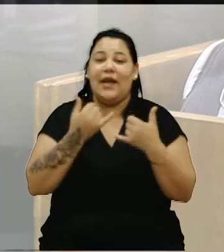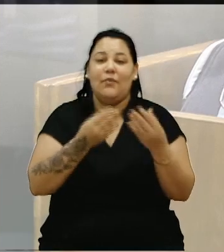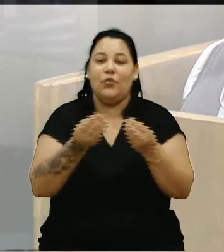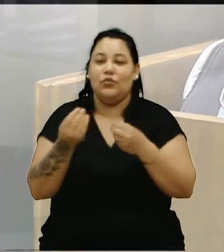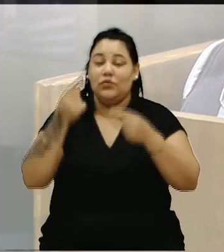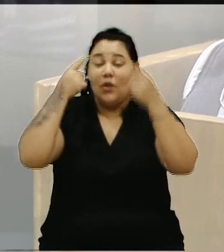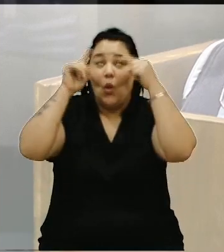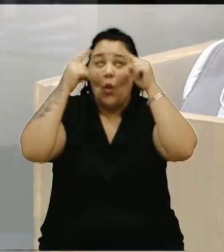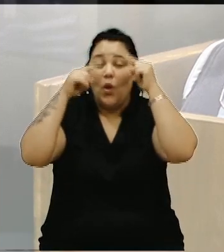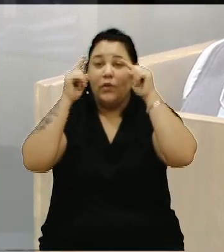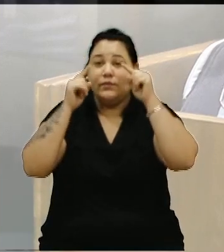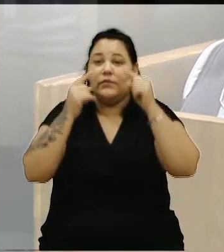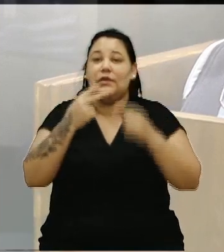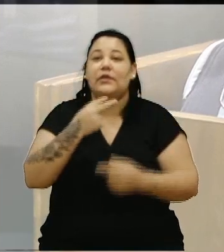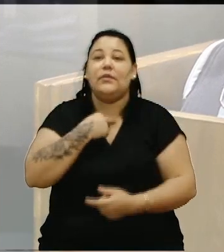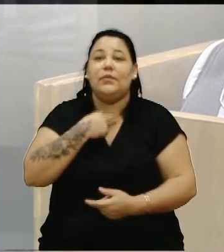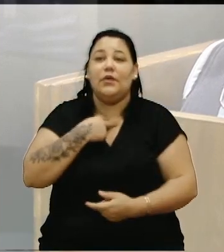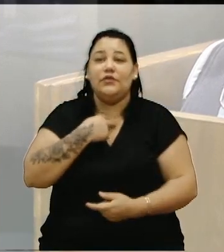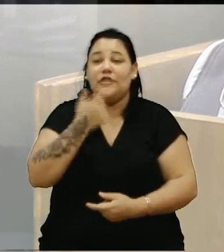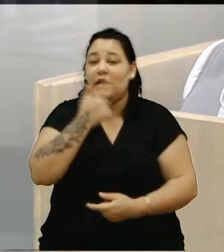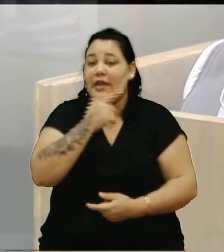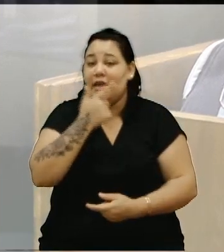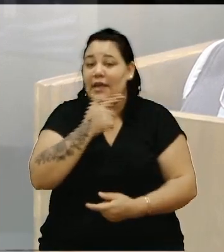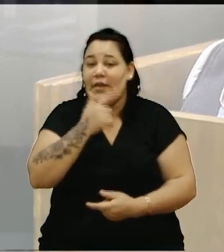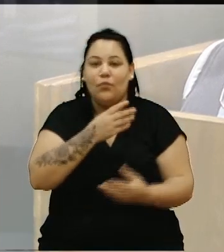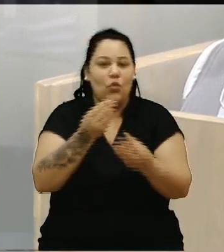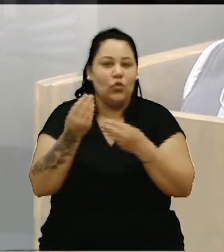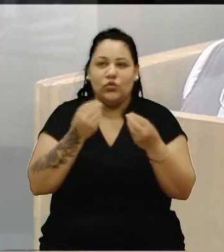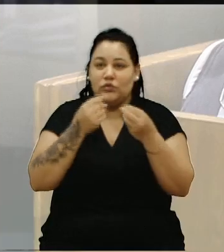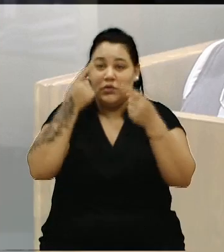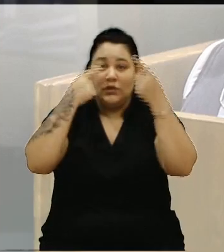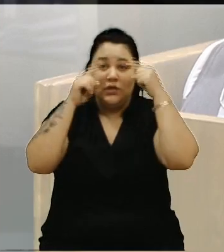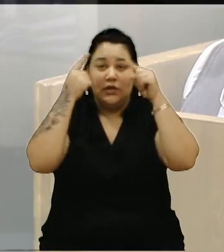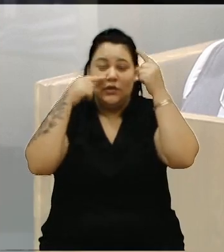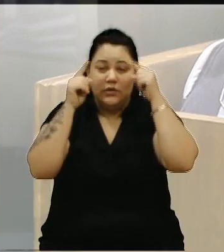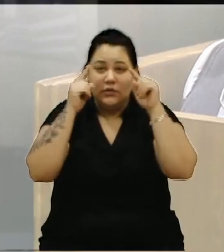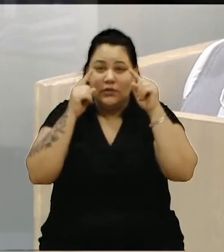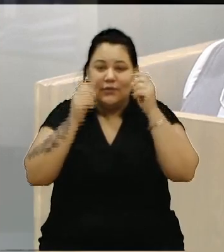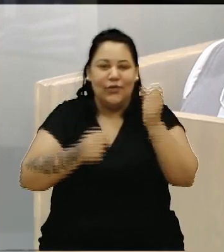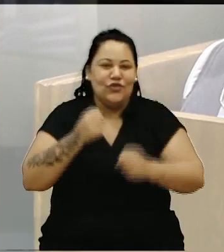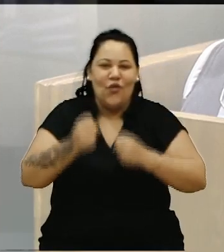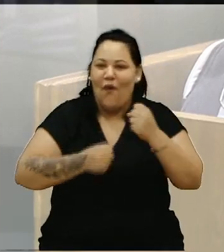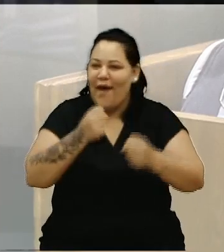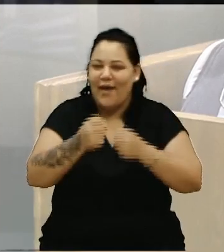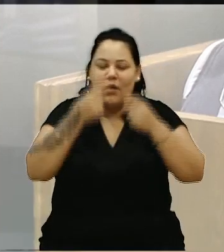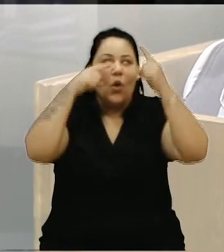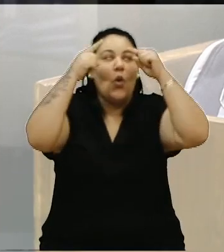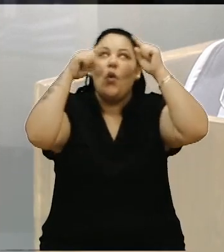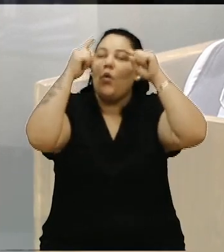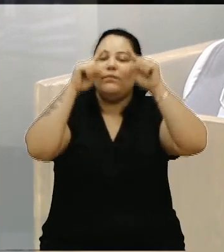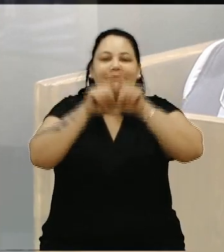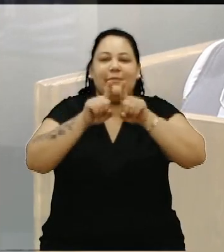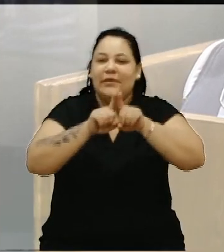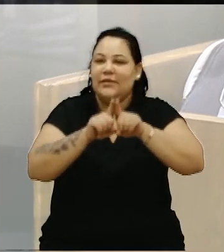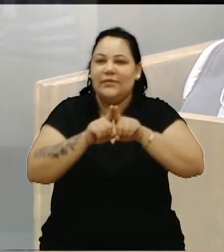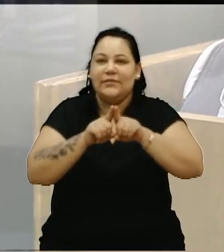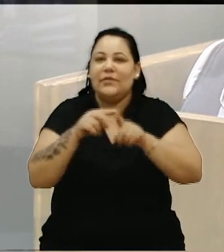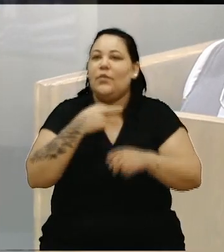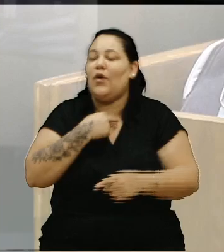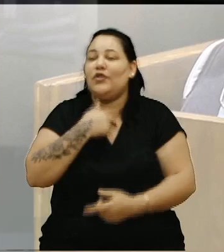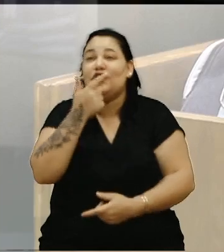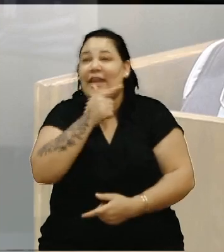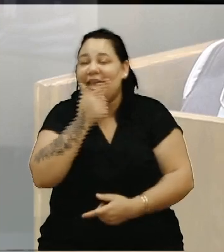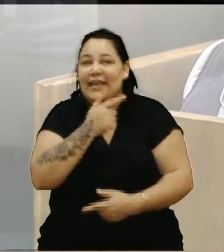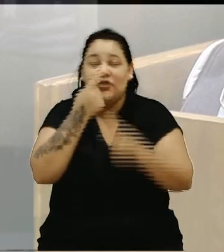não pode rir demais que convulsiona, não pode correr demais que convulsiona, não pode rir demais, nem